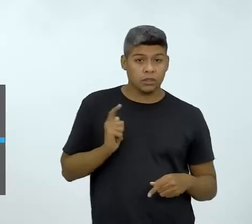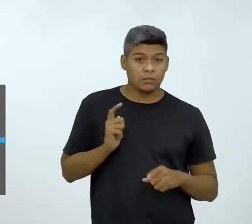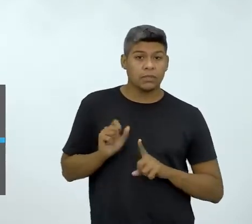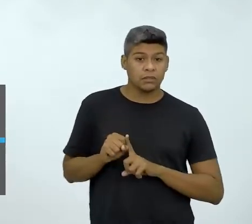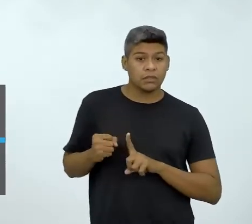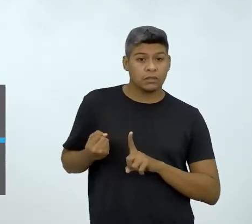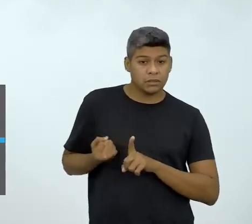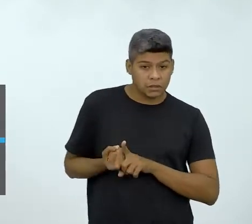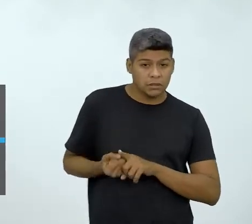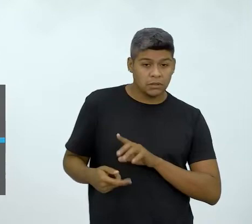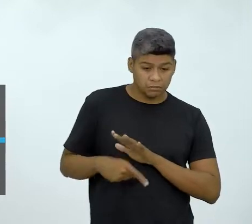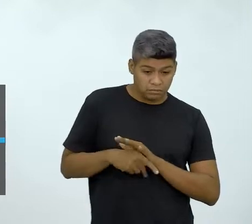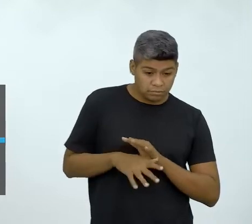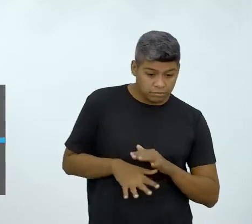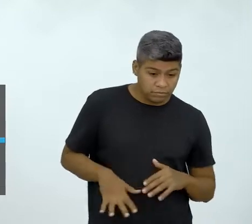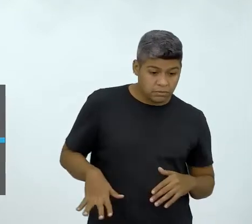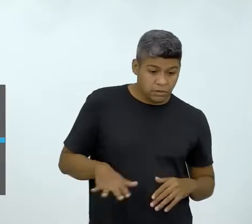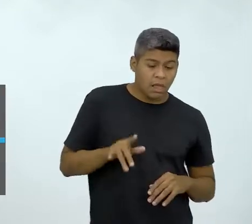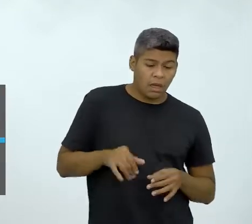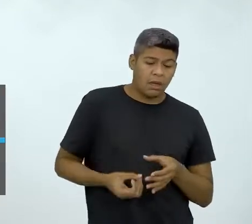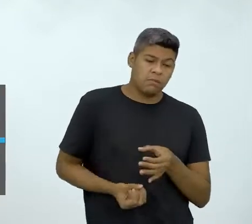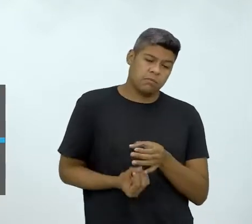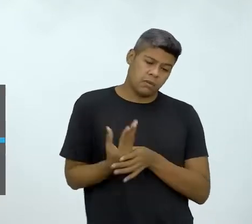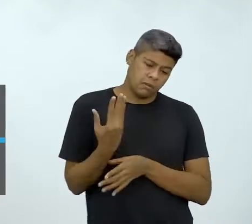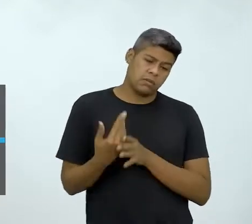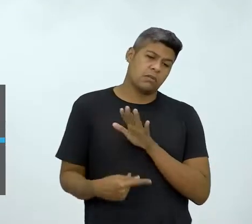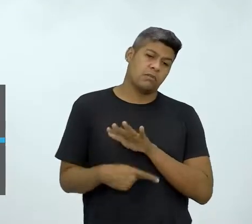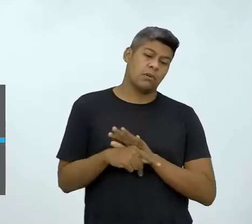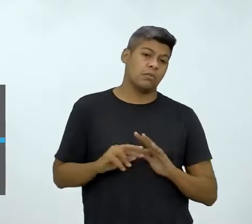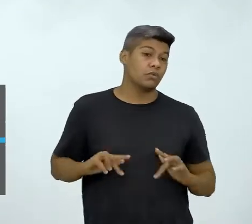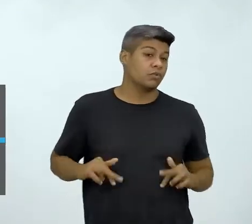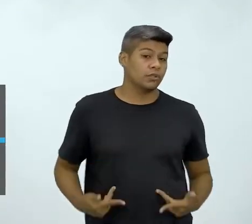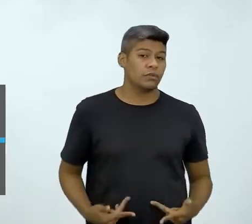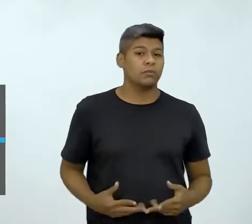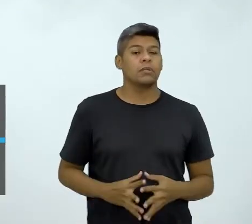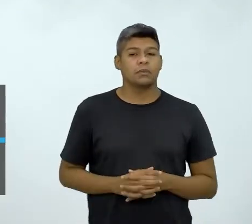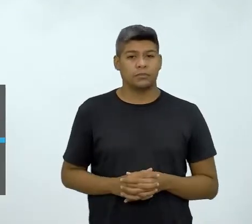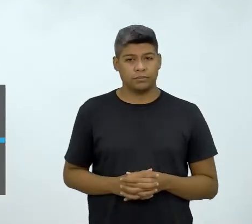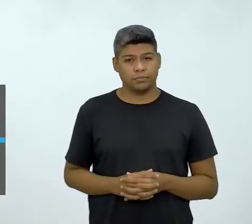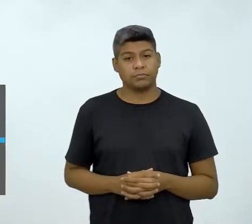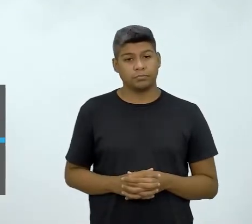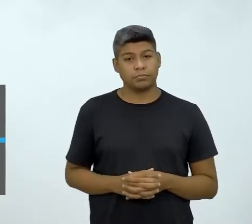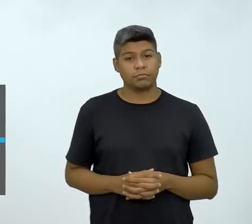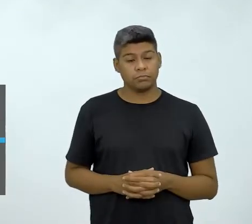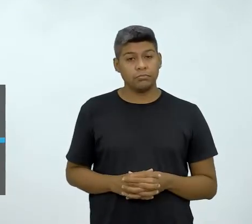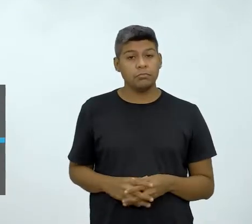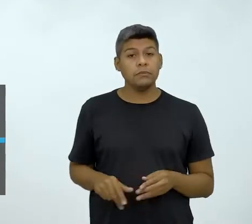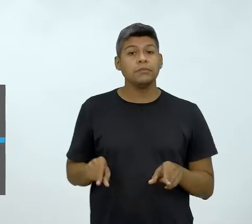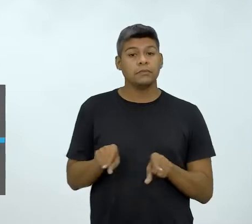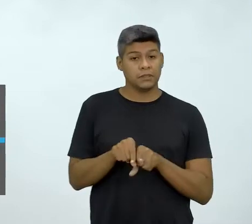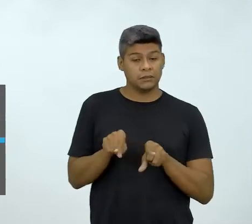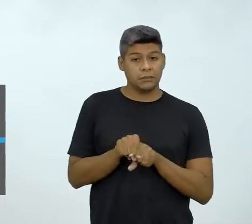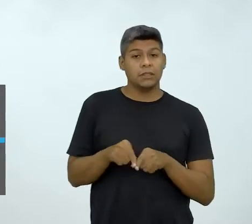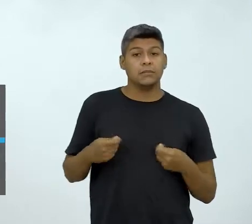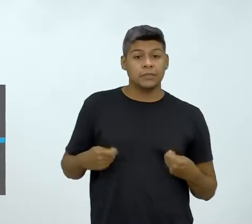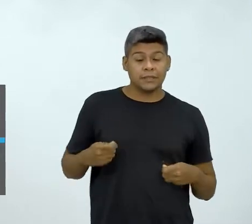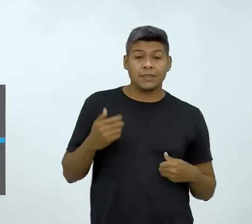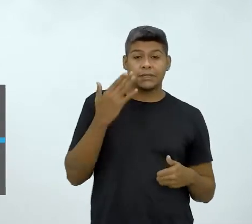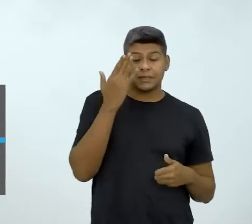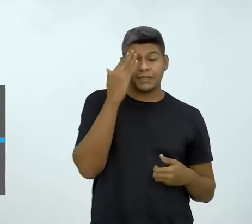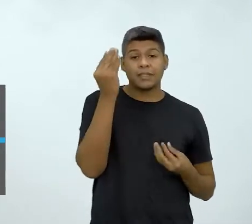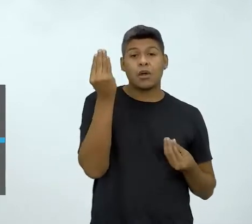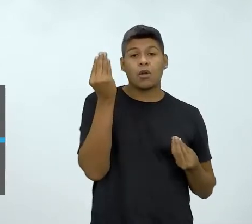tudo que está ao nosso redor, é uma produção que parte do ser humano. E para isso a gente também tem que entender como esse